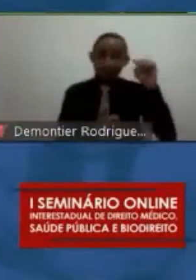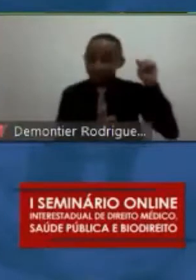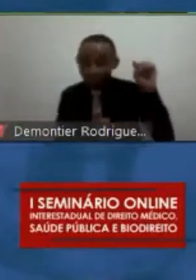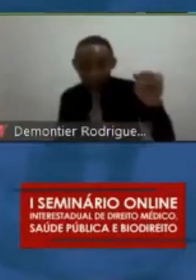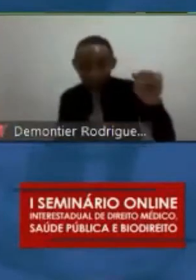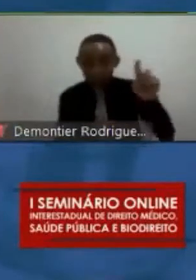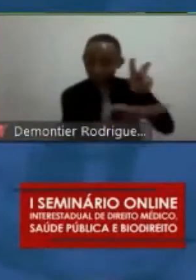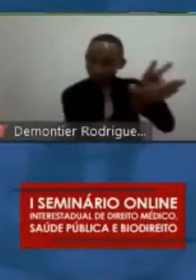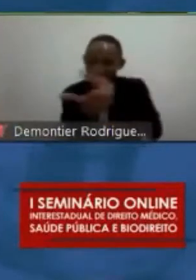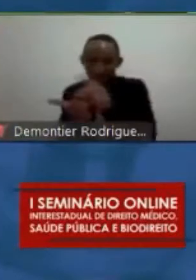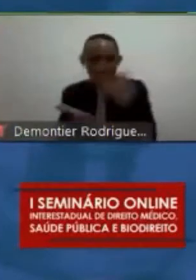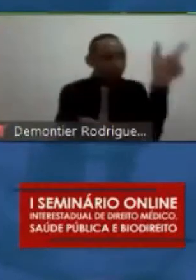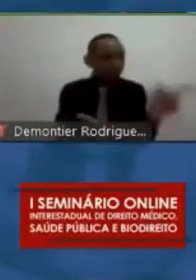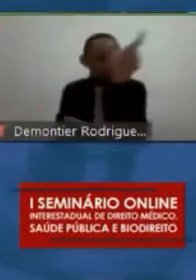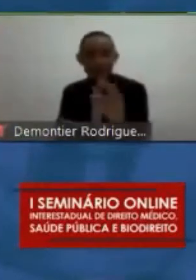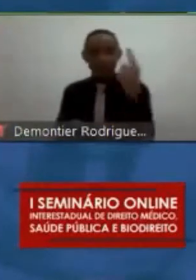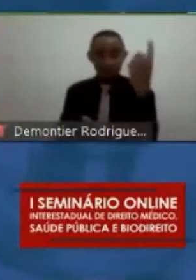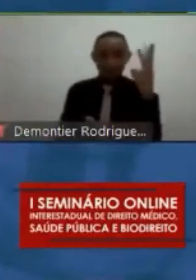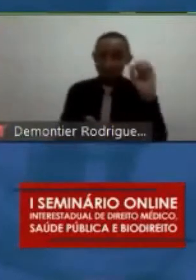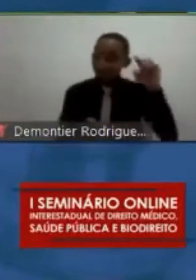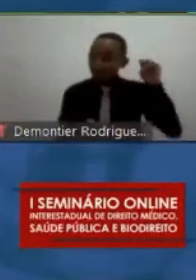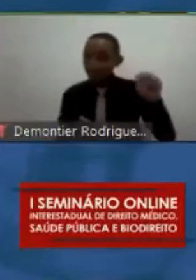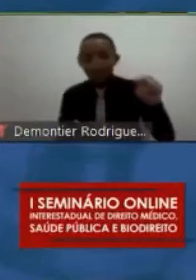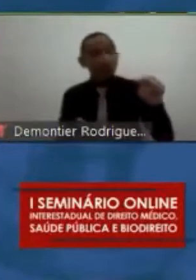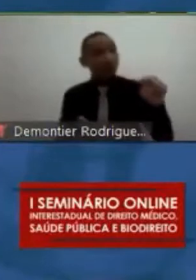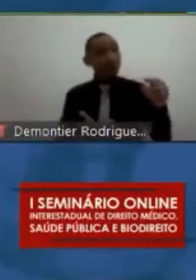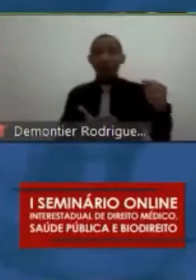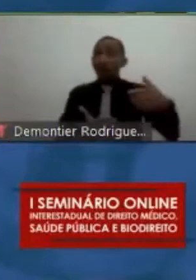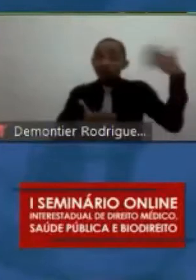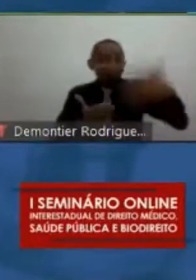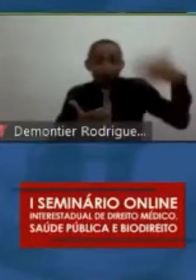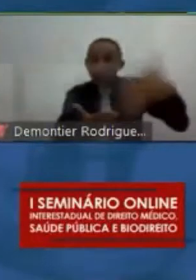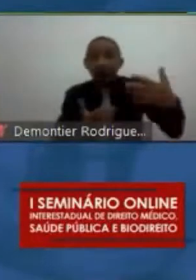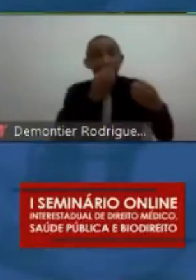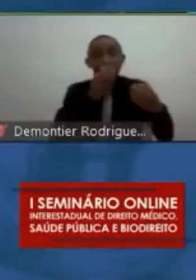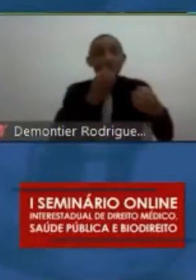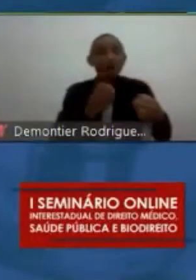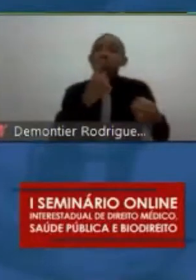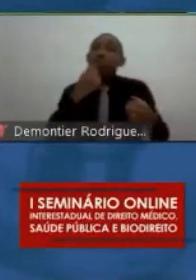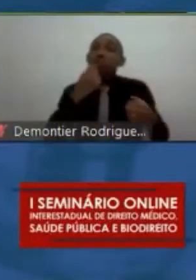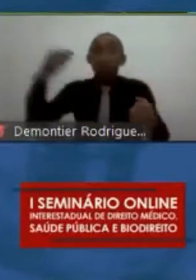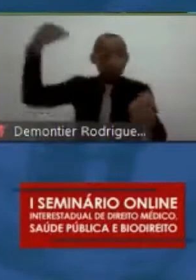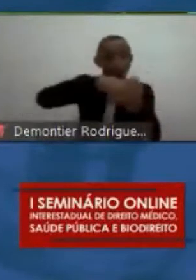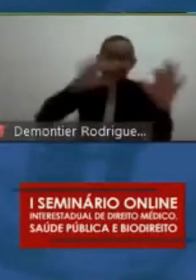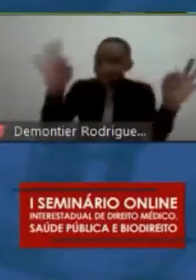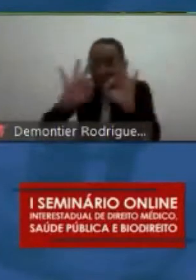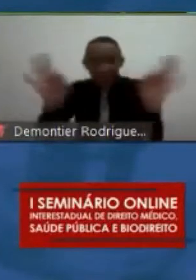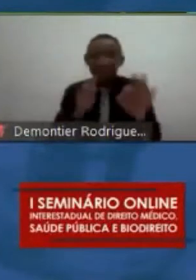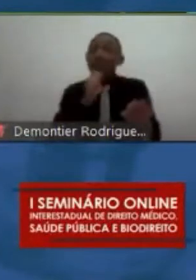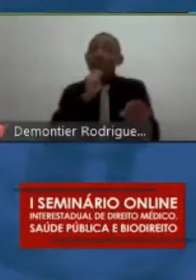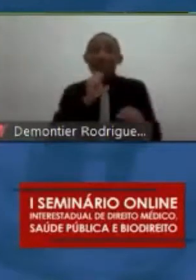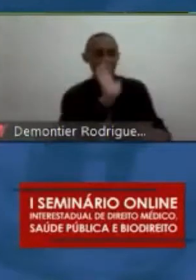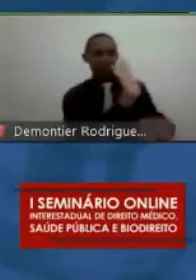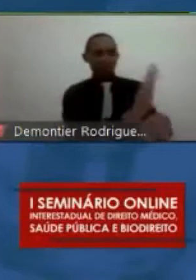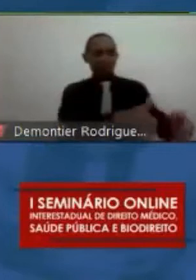pacientes. 130 mil pacientes. Então, nós estamos dizendo que as evidências científicas são muito robustas.